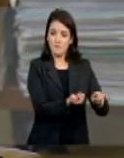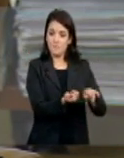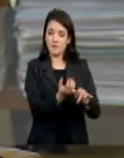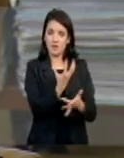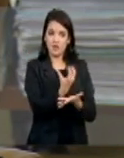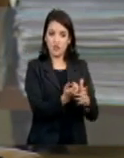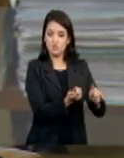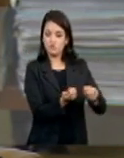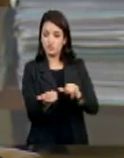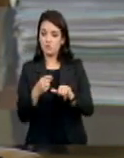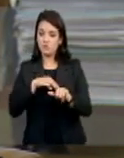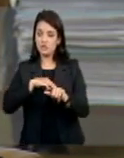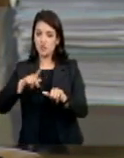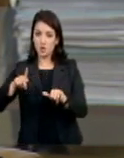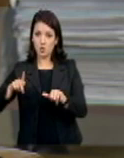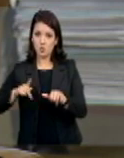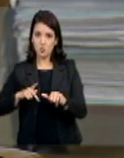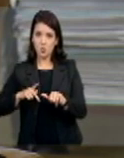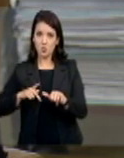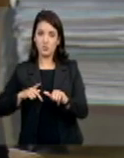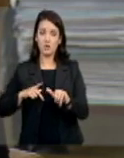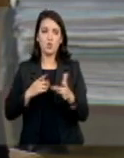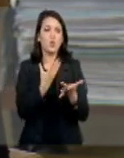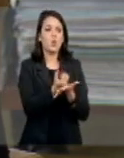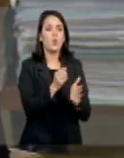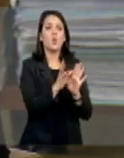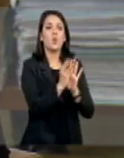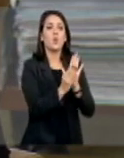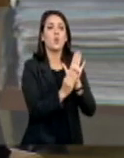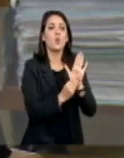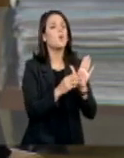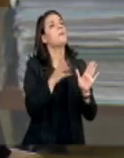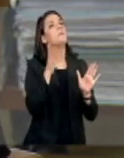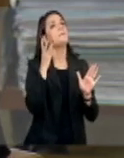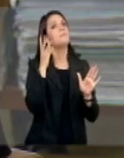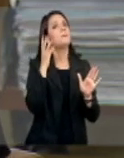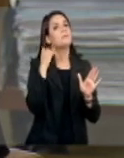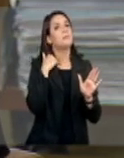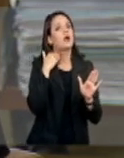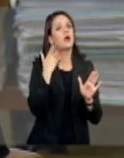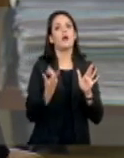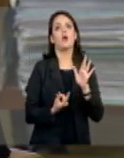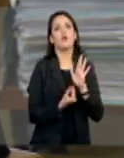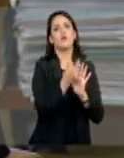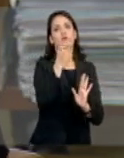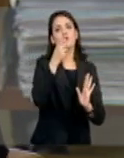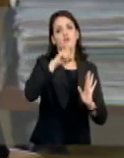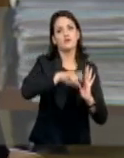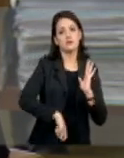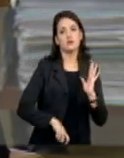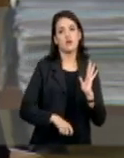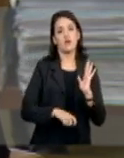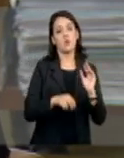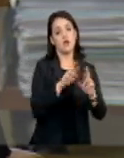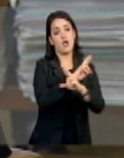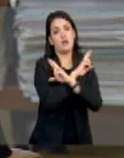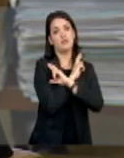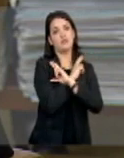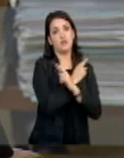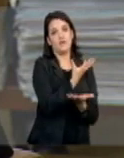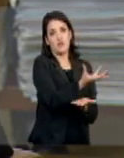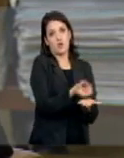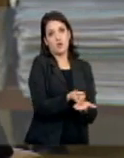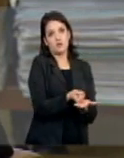fins penais dos dados bancários e fiscais do contribuinte obtidos pela receita federal